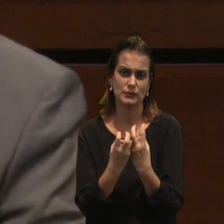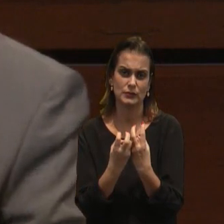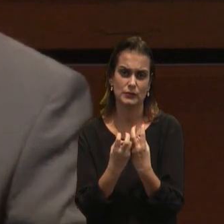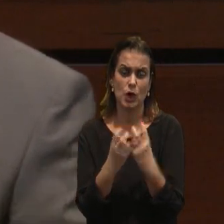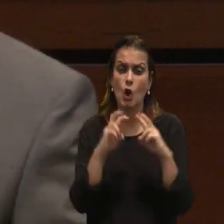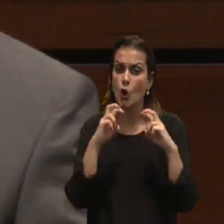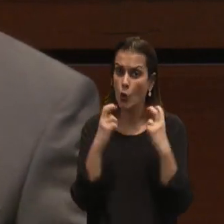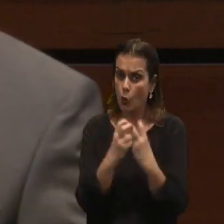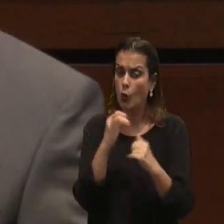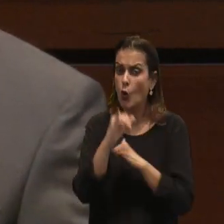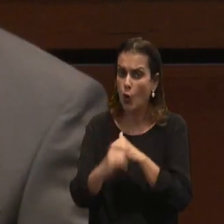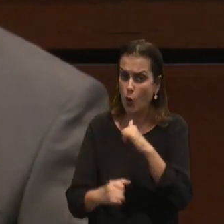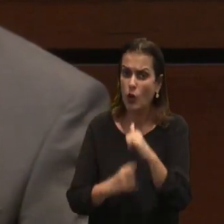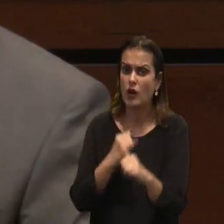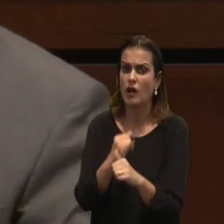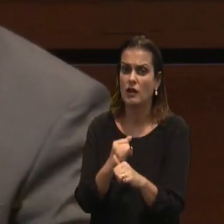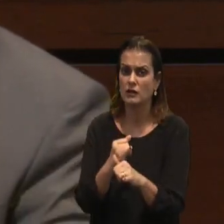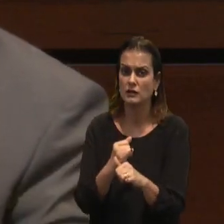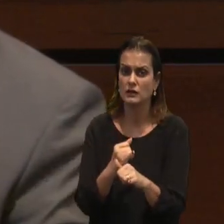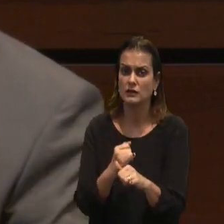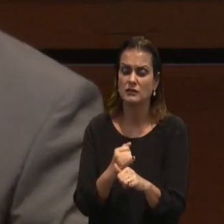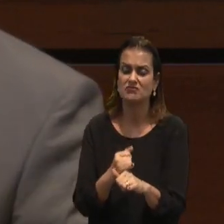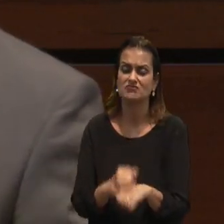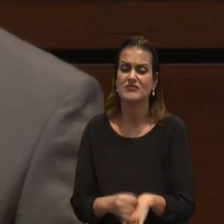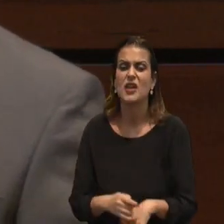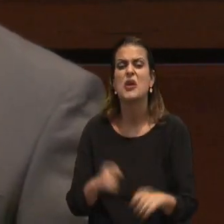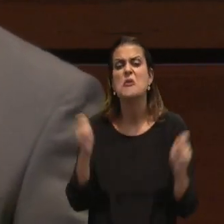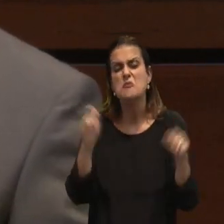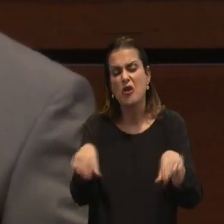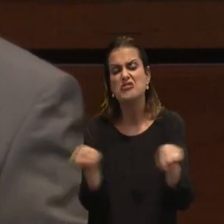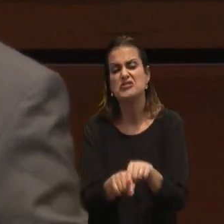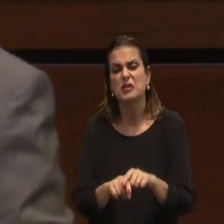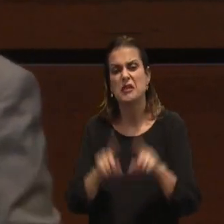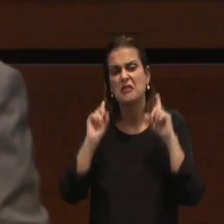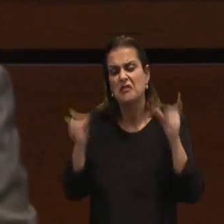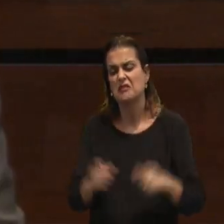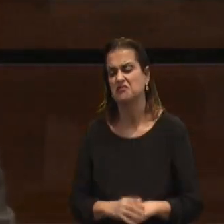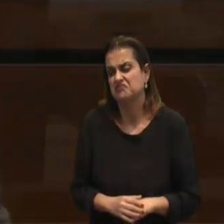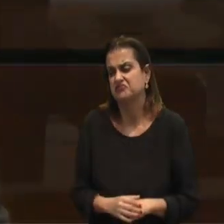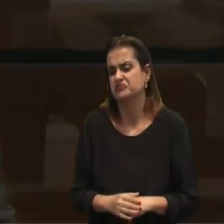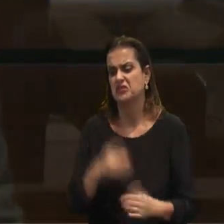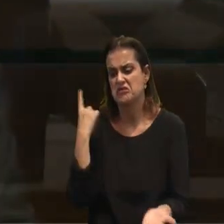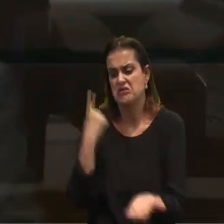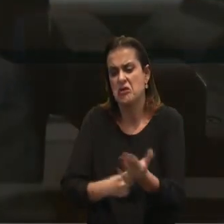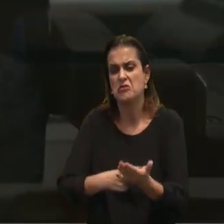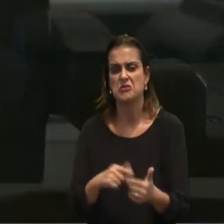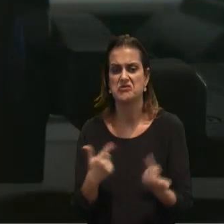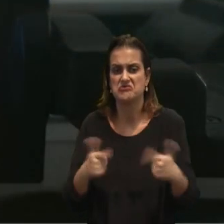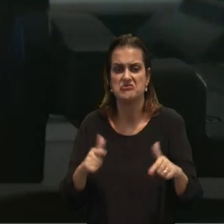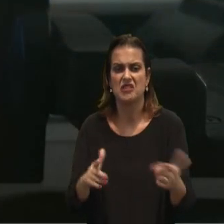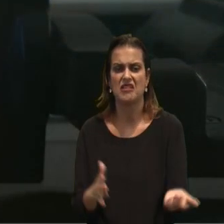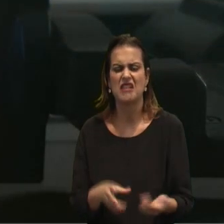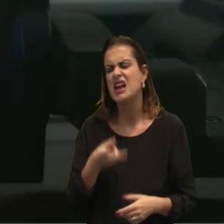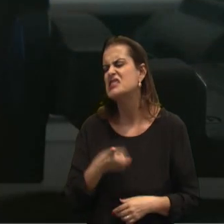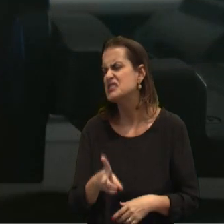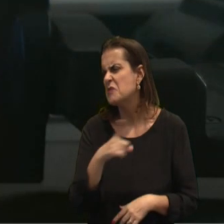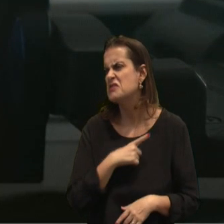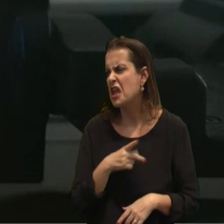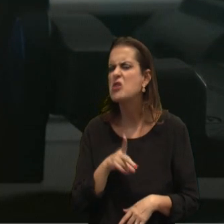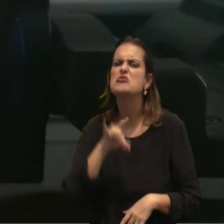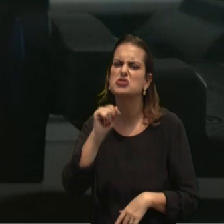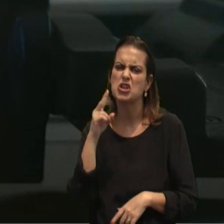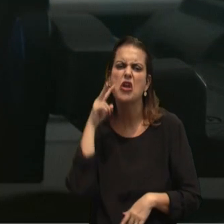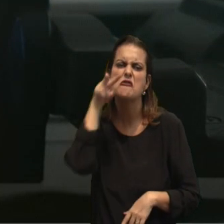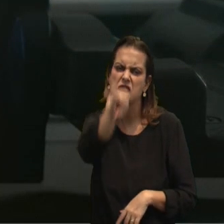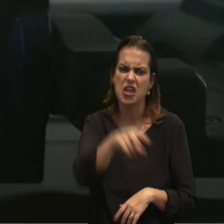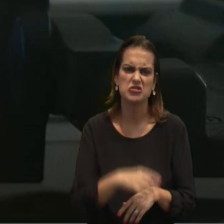Cultos online podem levar à displicência, por estar sempre disponível na internet. Ou